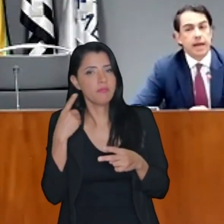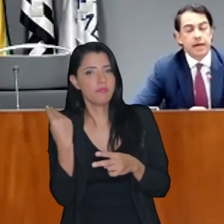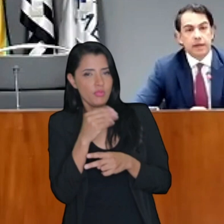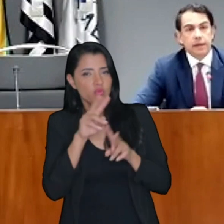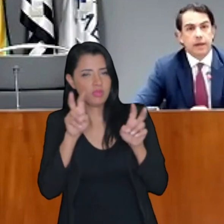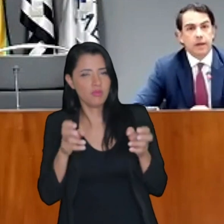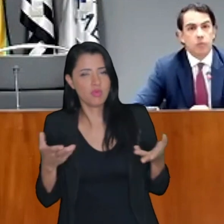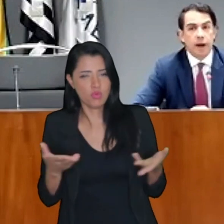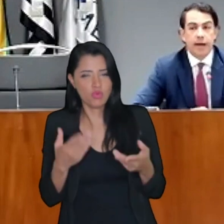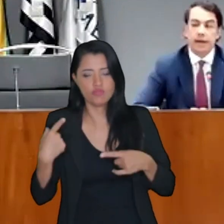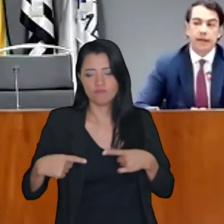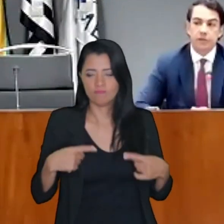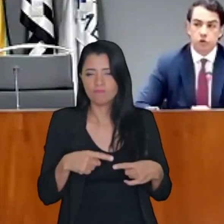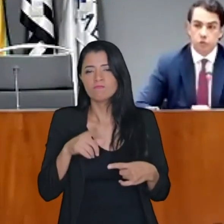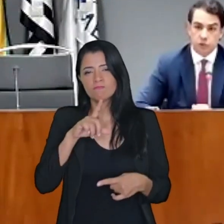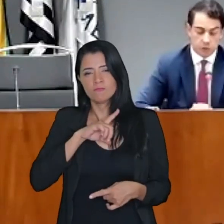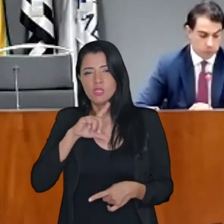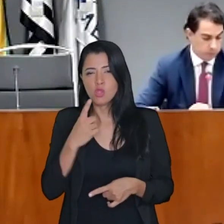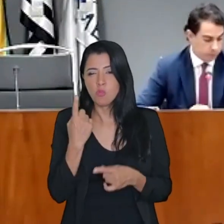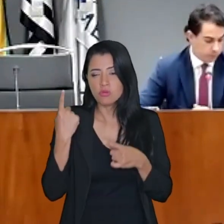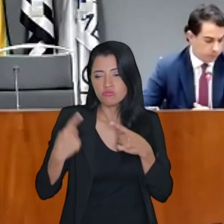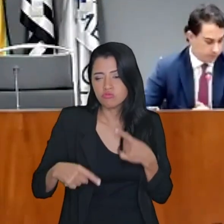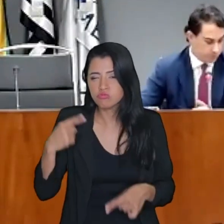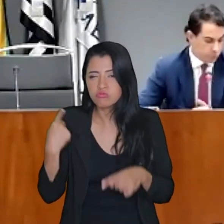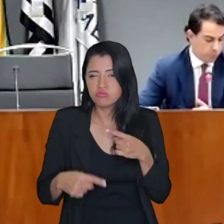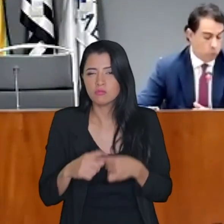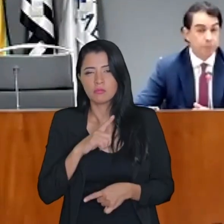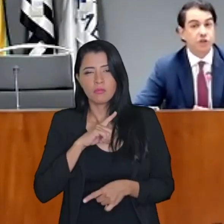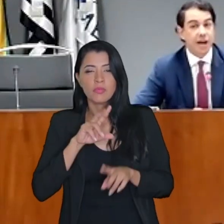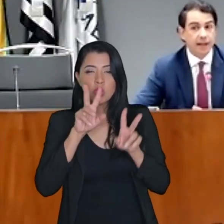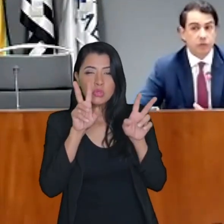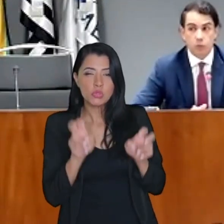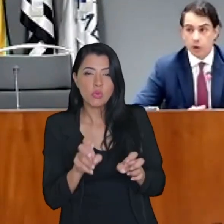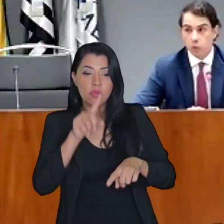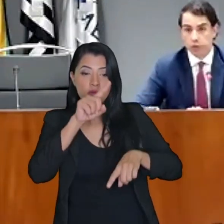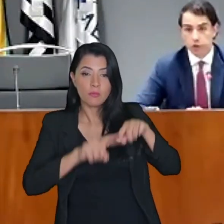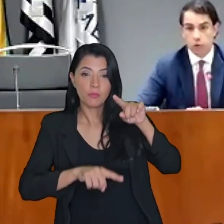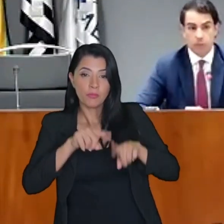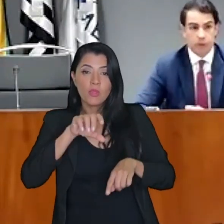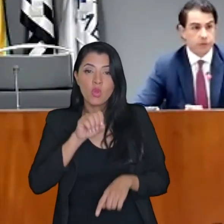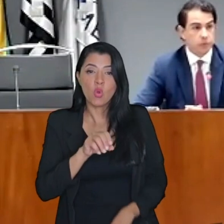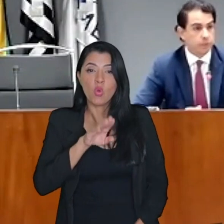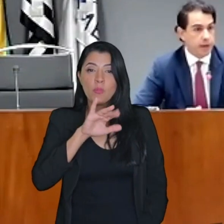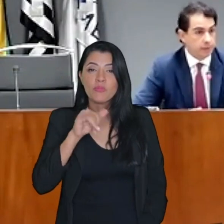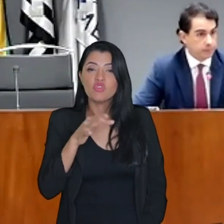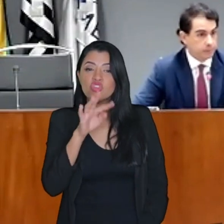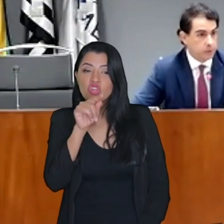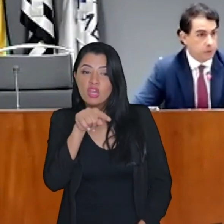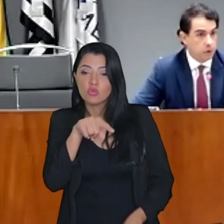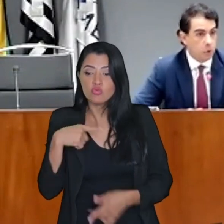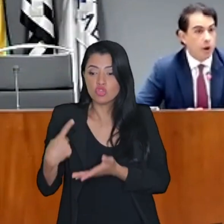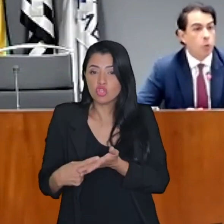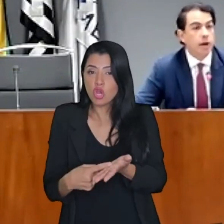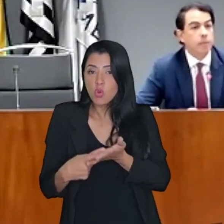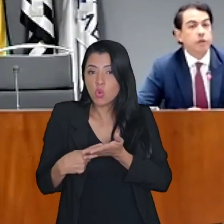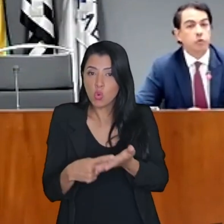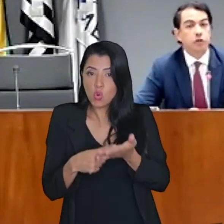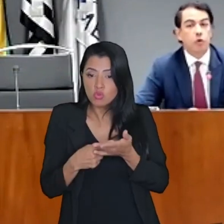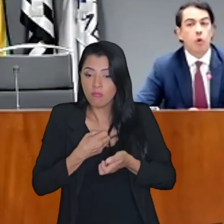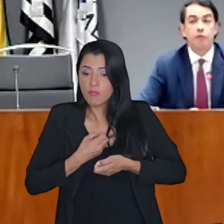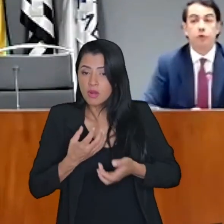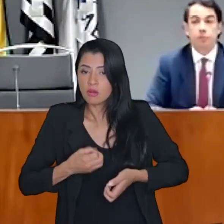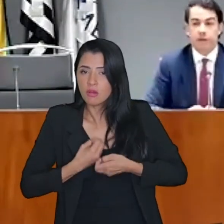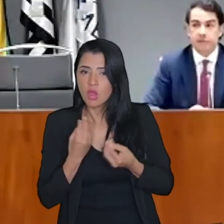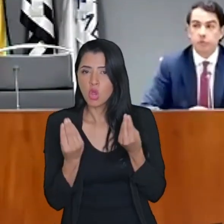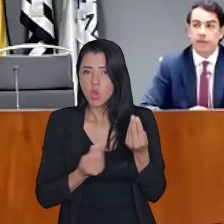ela tem uma grande discussão sobre o objeto do acordo de colaboração premiada, qual é o âmbito